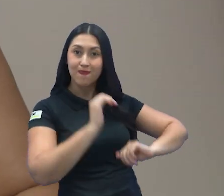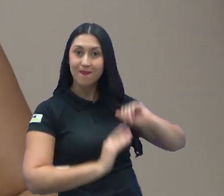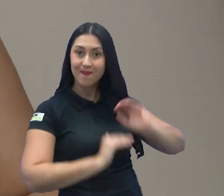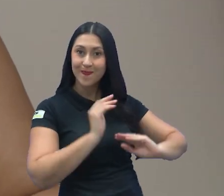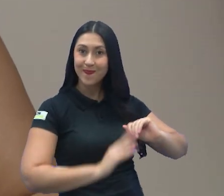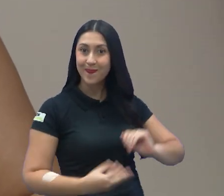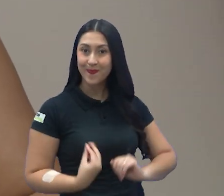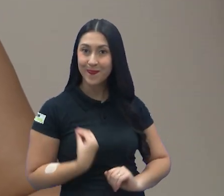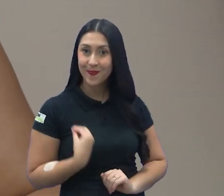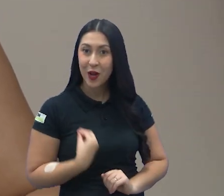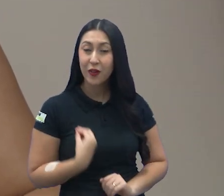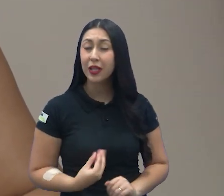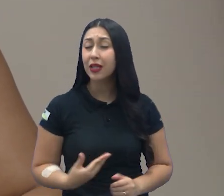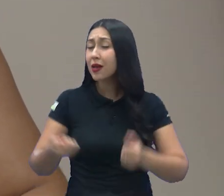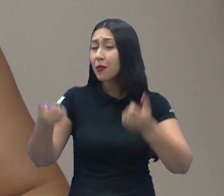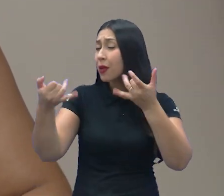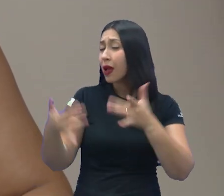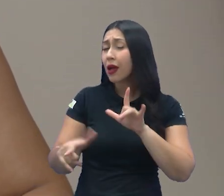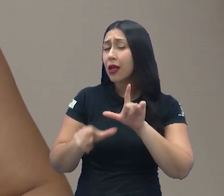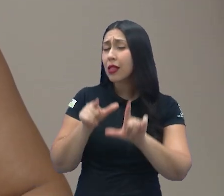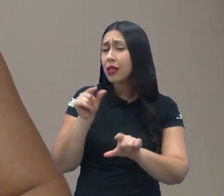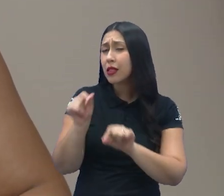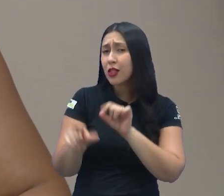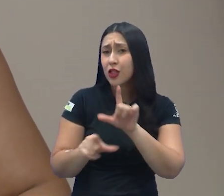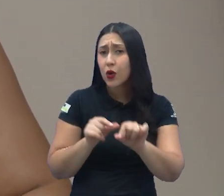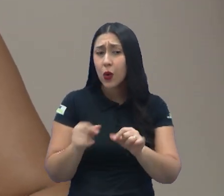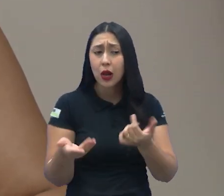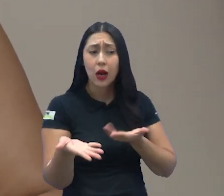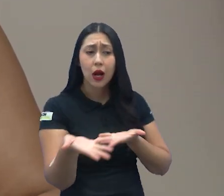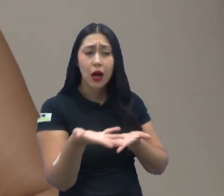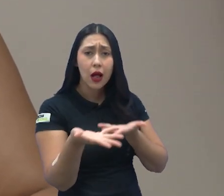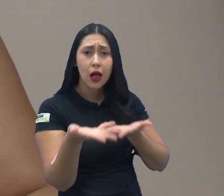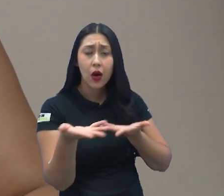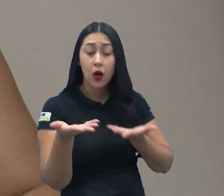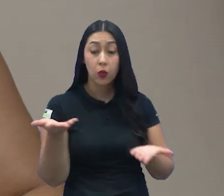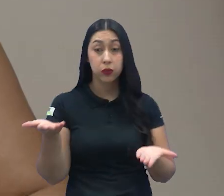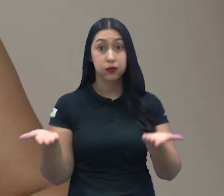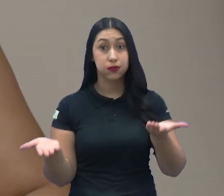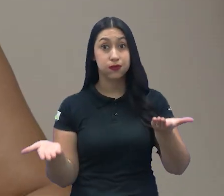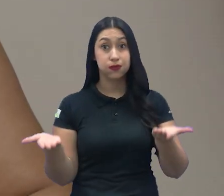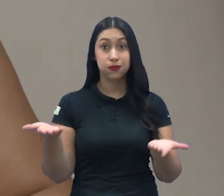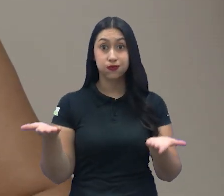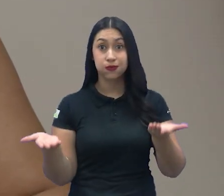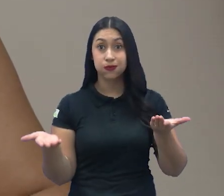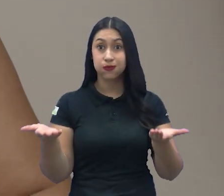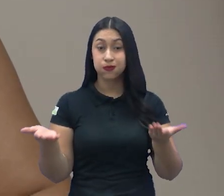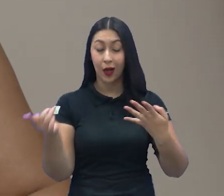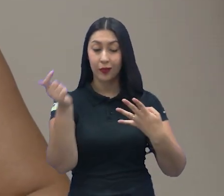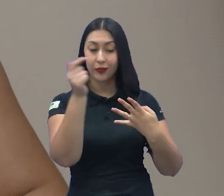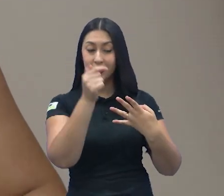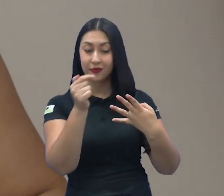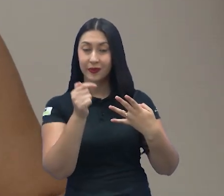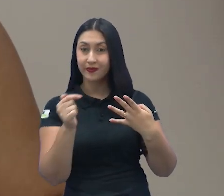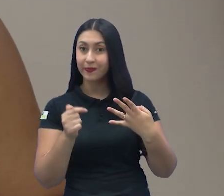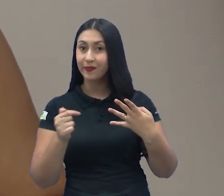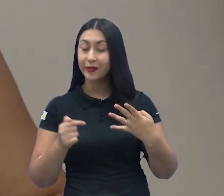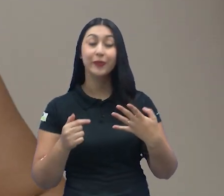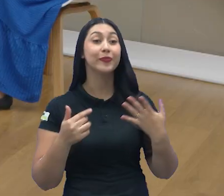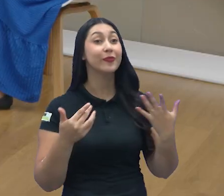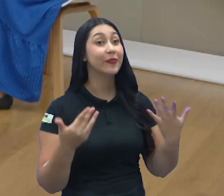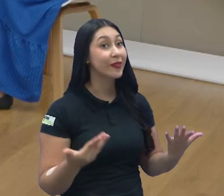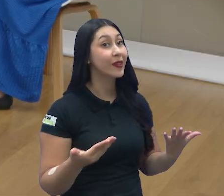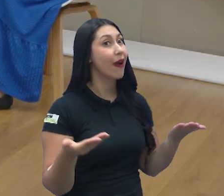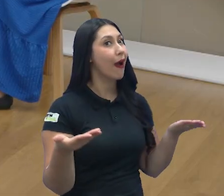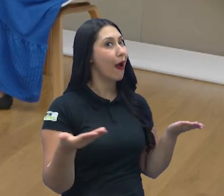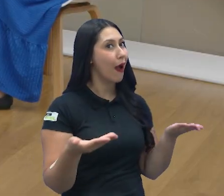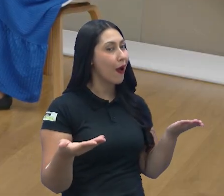vida. Vamos falar sobre escolhas, relações e equilíbrio entre os temperamentos. Então, Del, agora